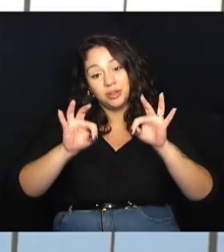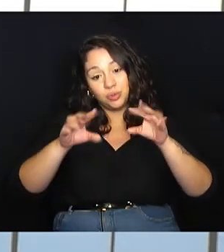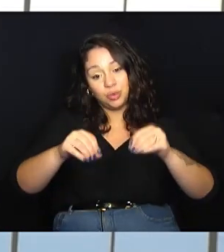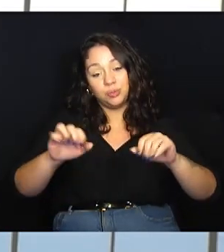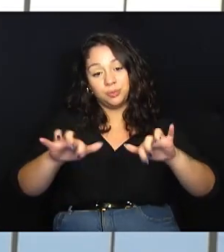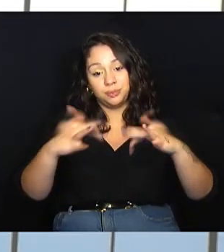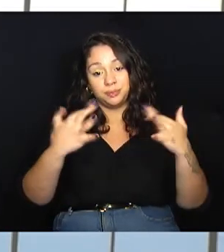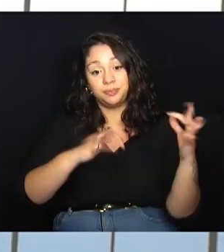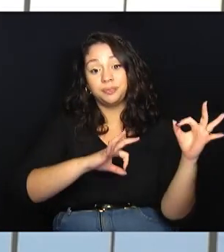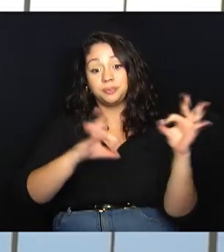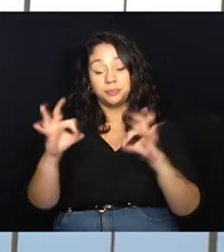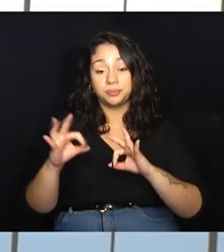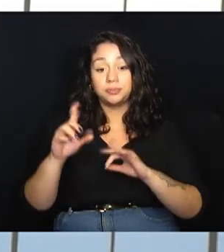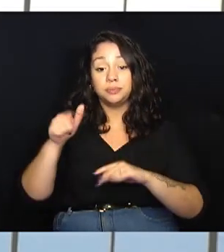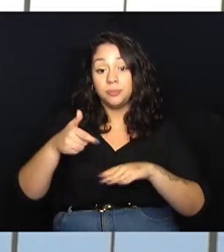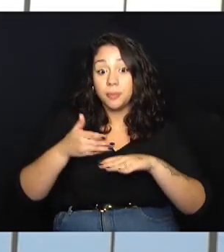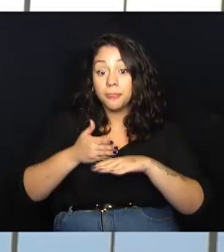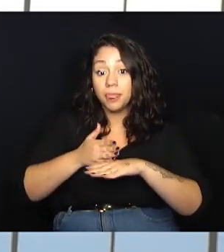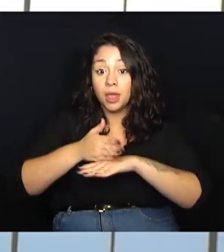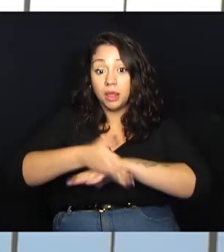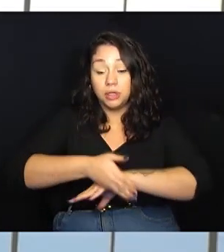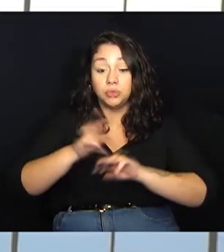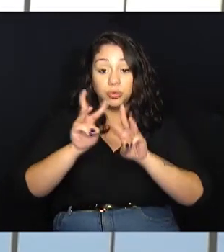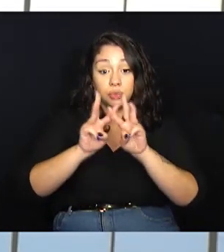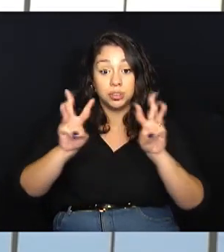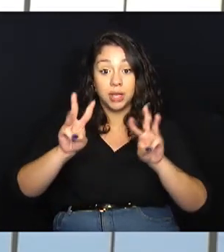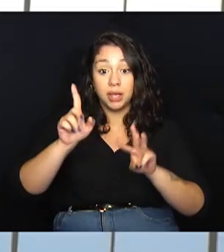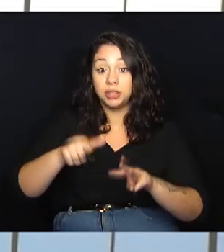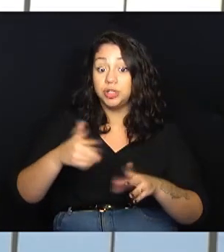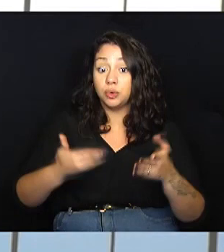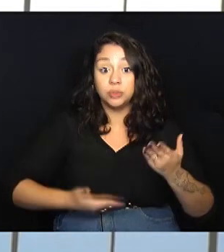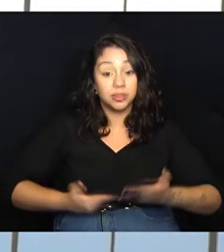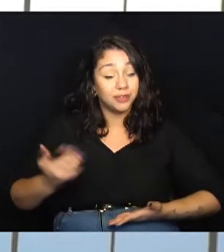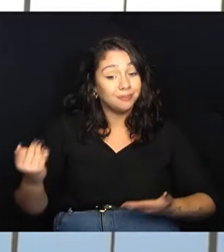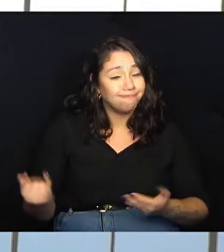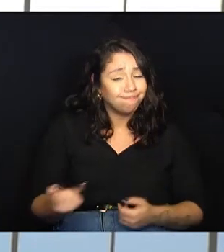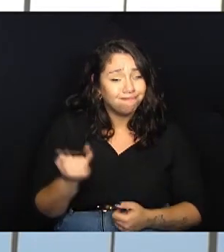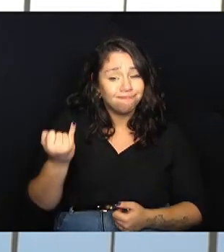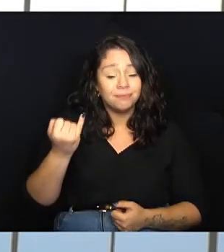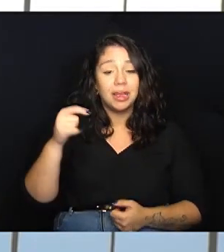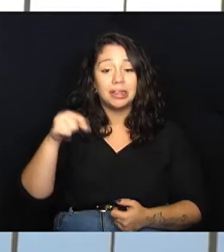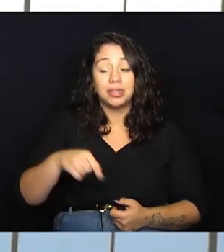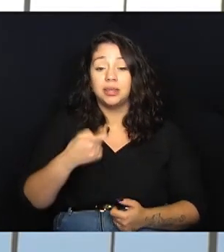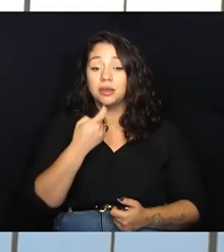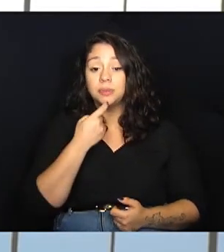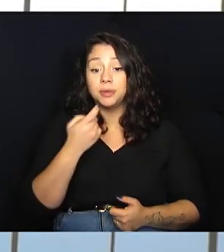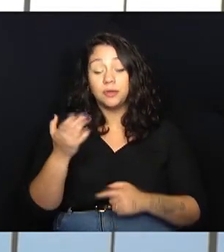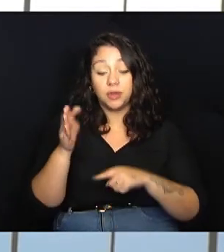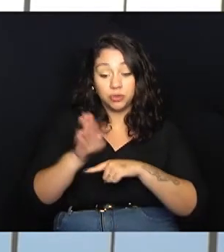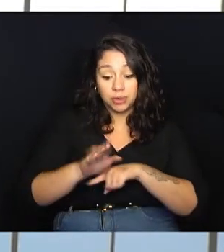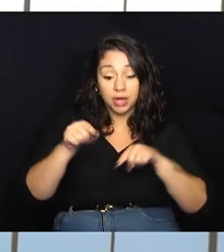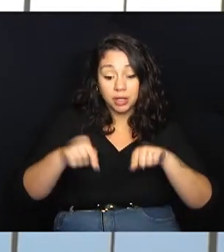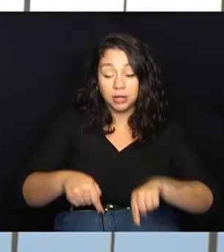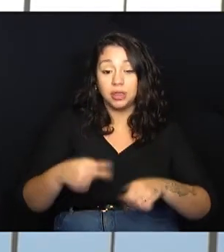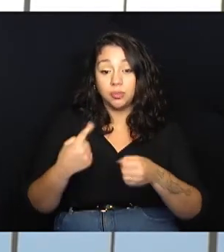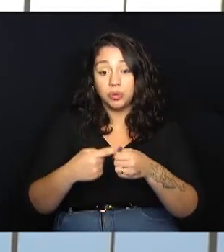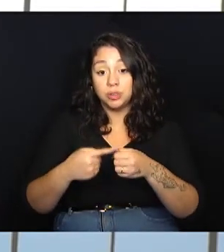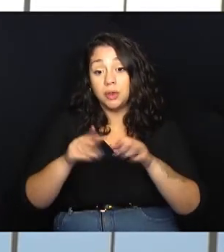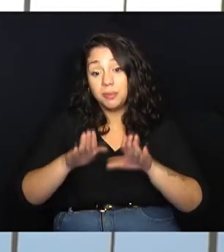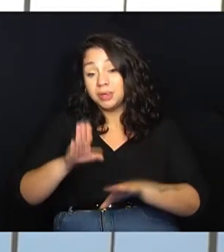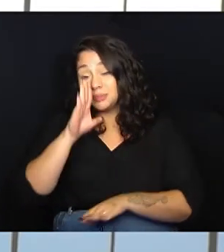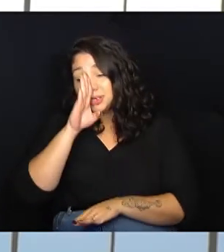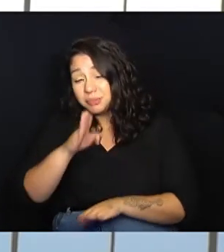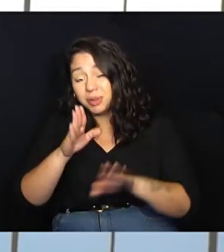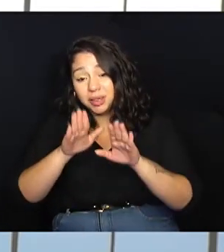Família Acolhedora, ele é um serviço fundamental para o município de Campinas, e isso vai ajudar não só o nosso município, mas principalmente as nossas